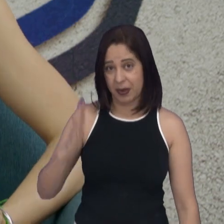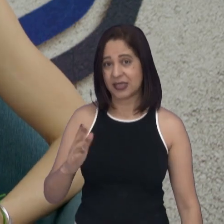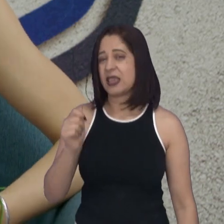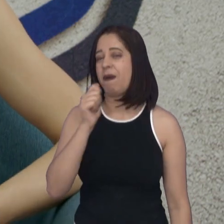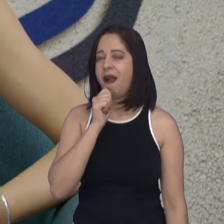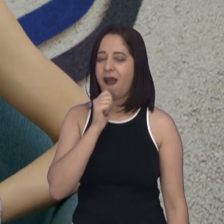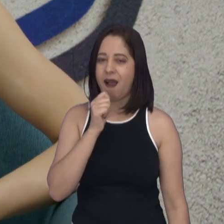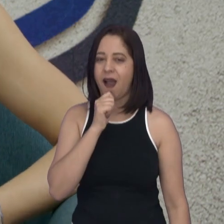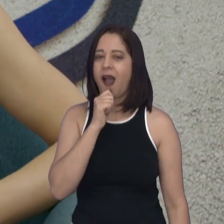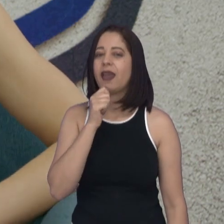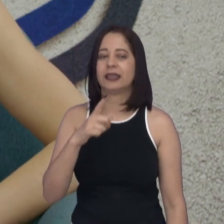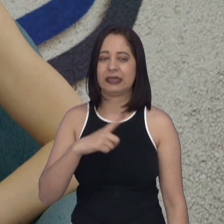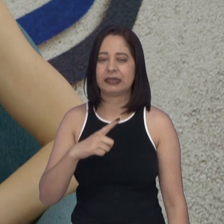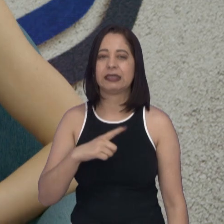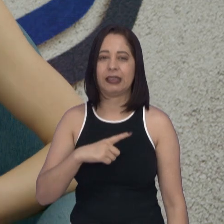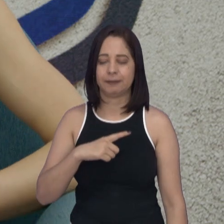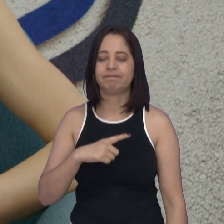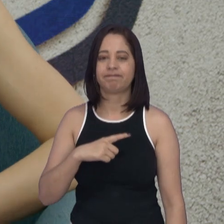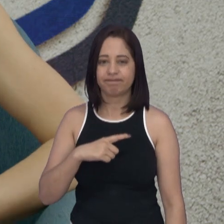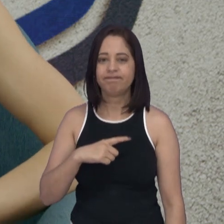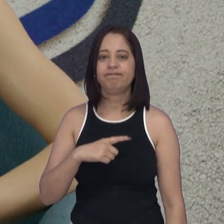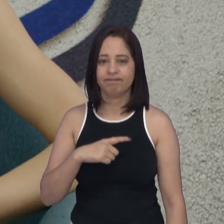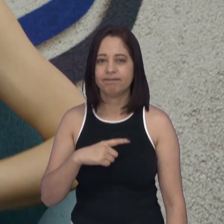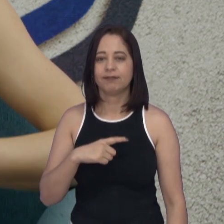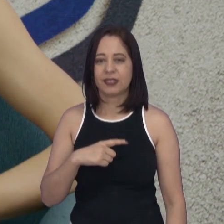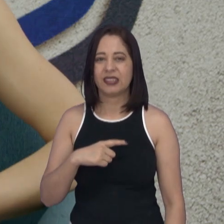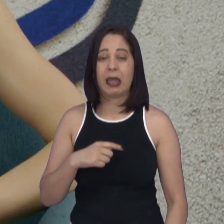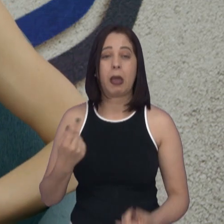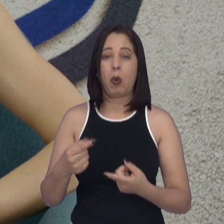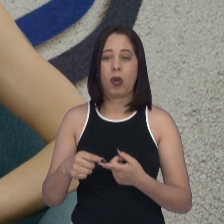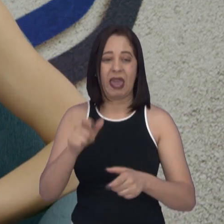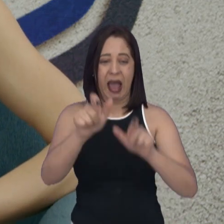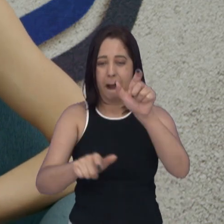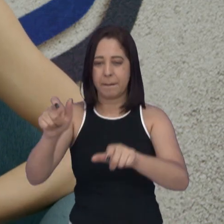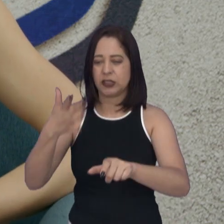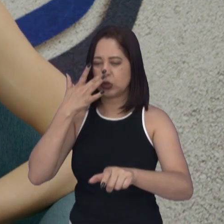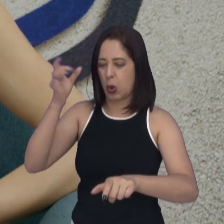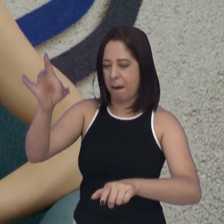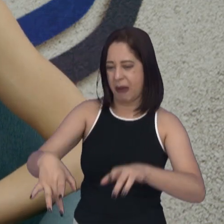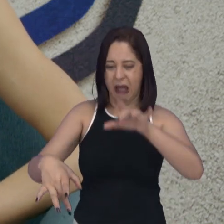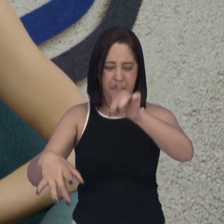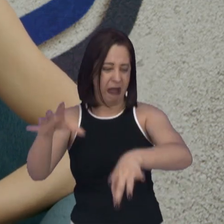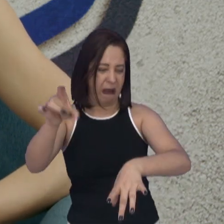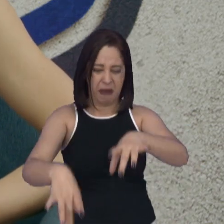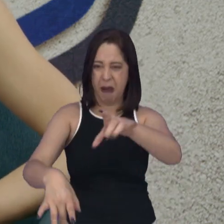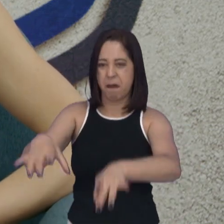essa questão da conscientização, desde o descarte quanto à produção mesmo. Então,